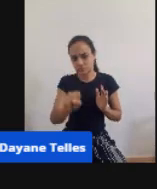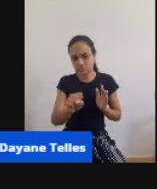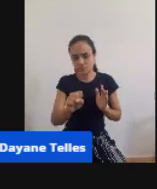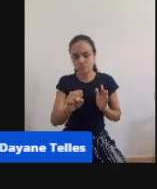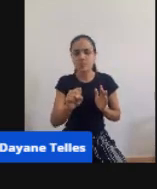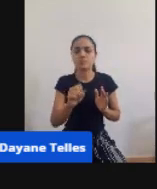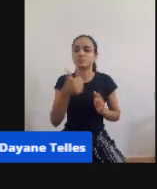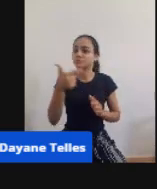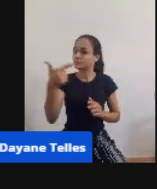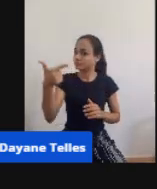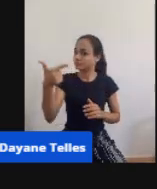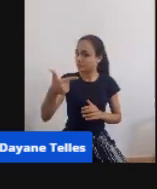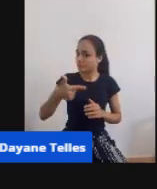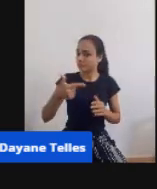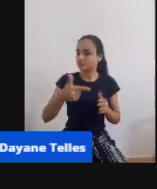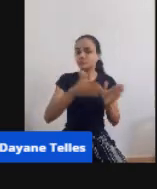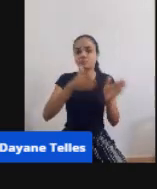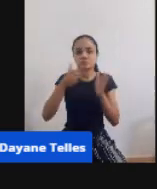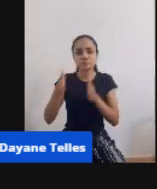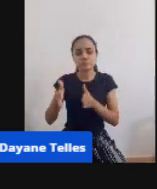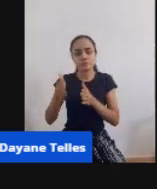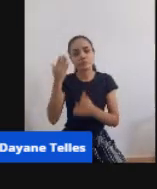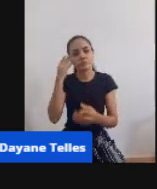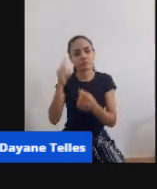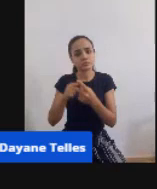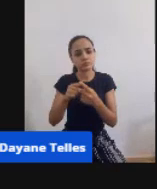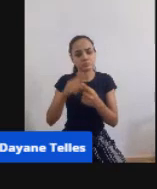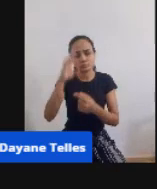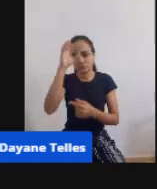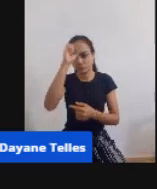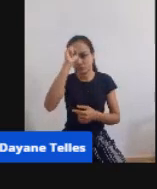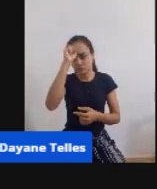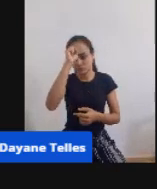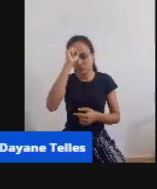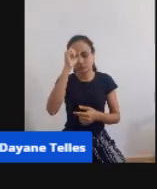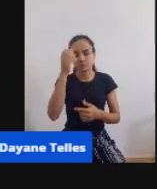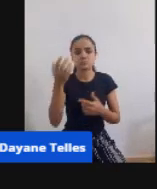de aprendizagem. A terceira coluna, nós temos lá